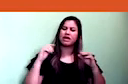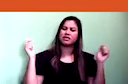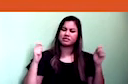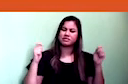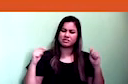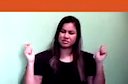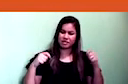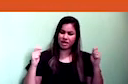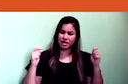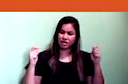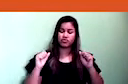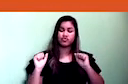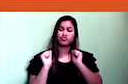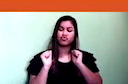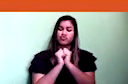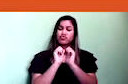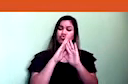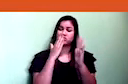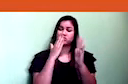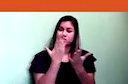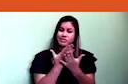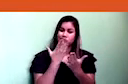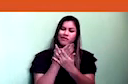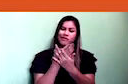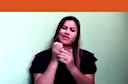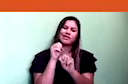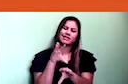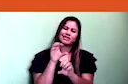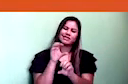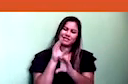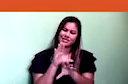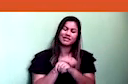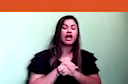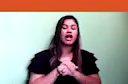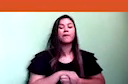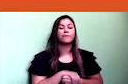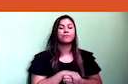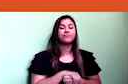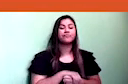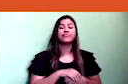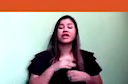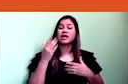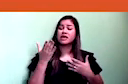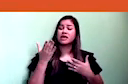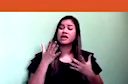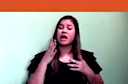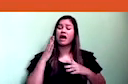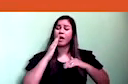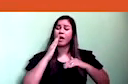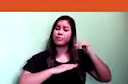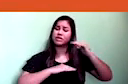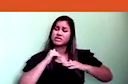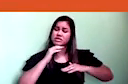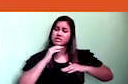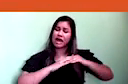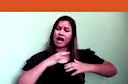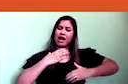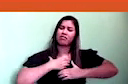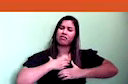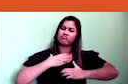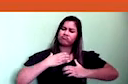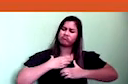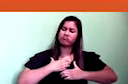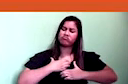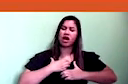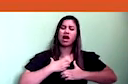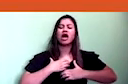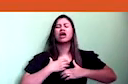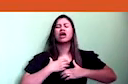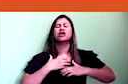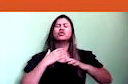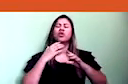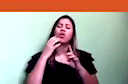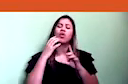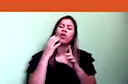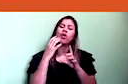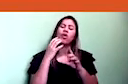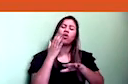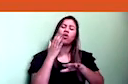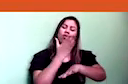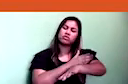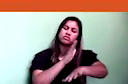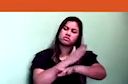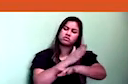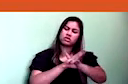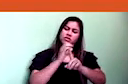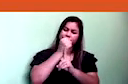nossos alunos. E essas habilidades socioemocionais, elas perpassam, né, por saber exatamente o que eu